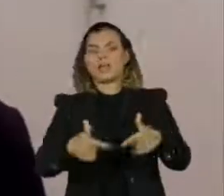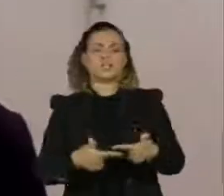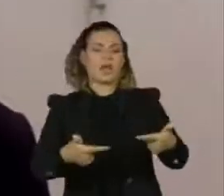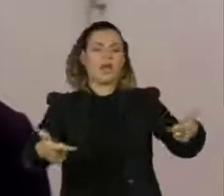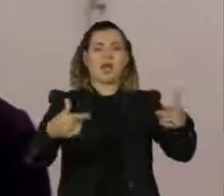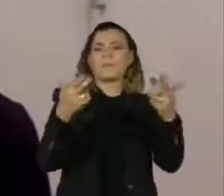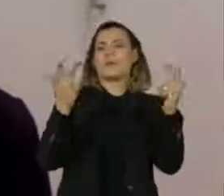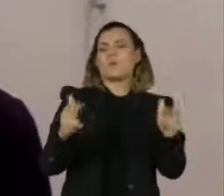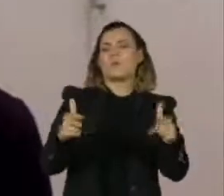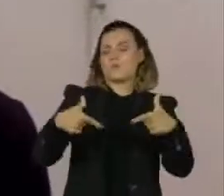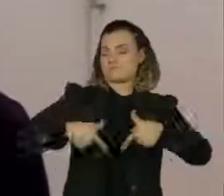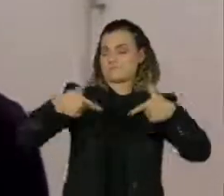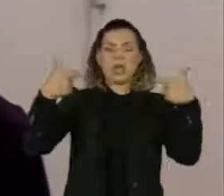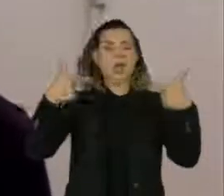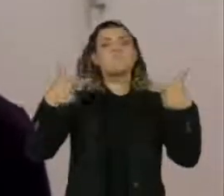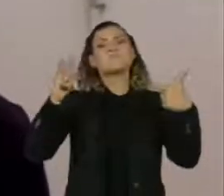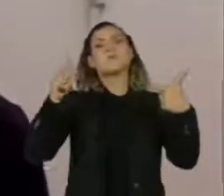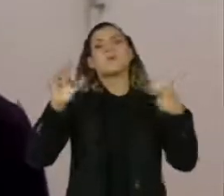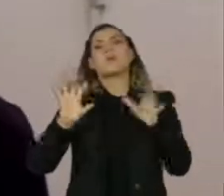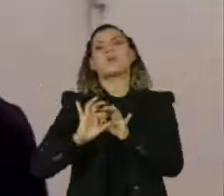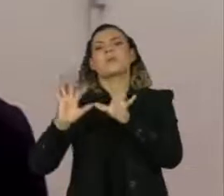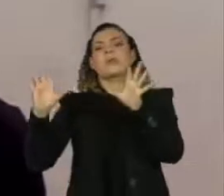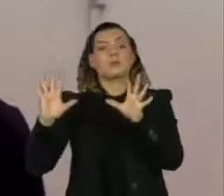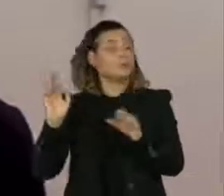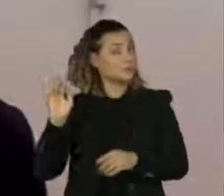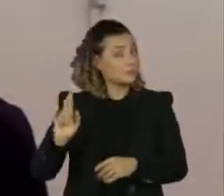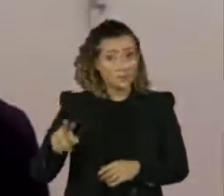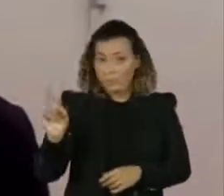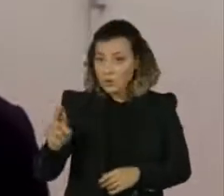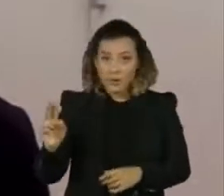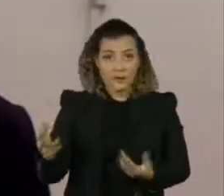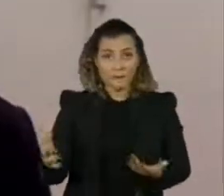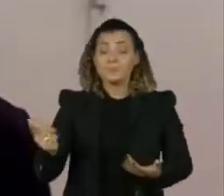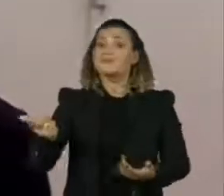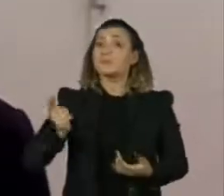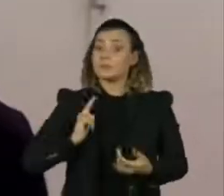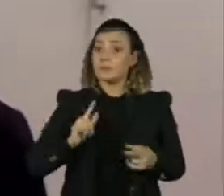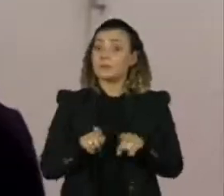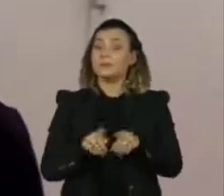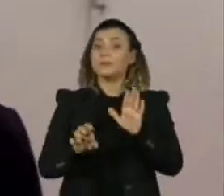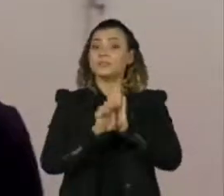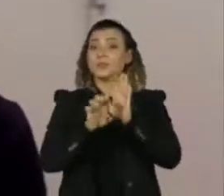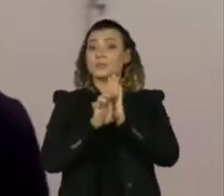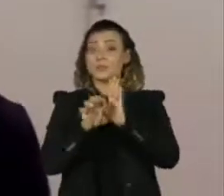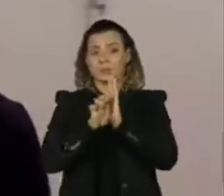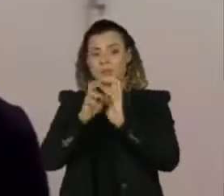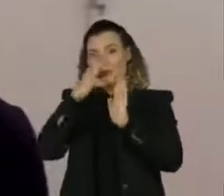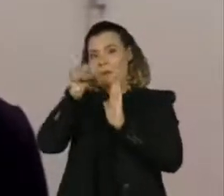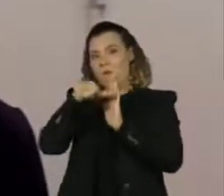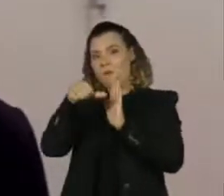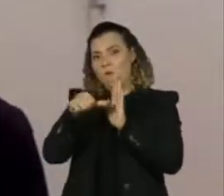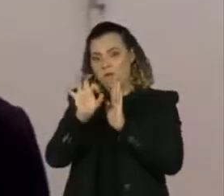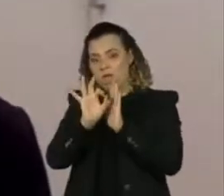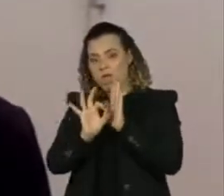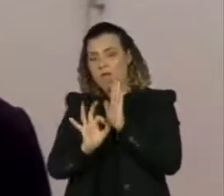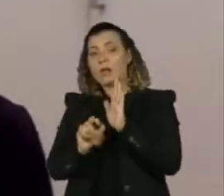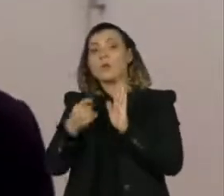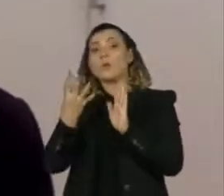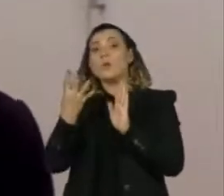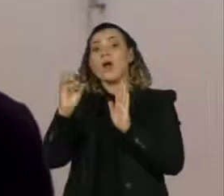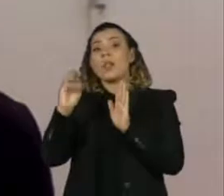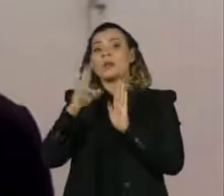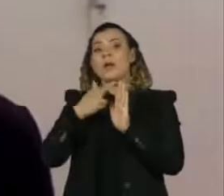de liberdade. A gente tem um desmonte muito organizado do Estatuto, para se ter uma ideia, pelo menos 40